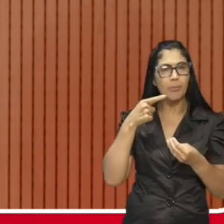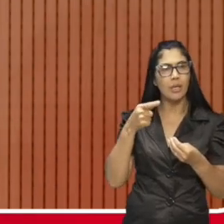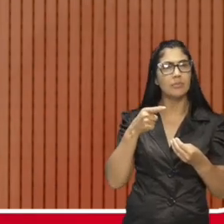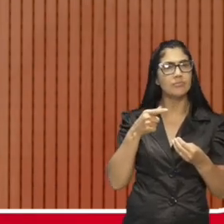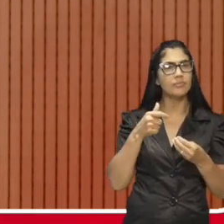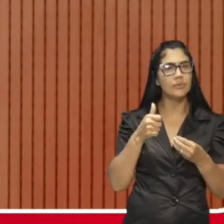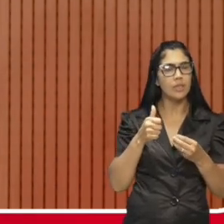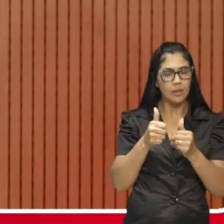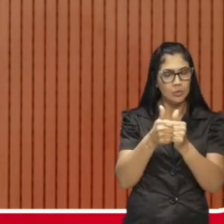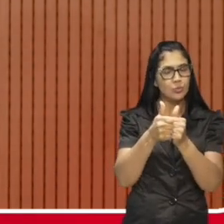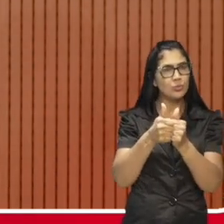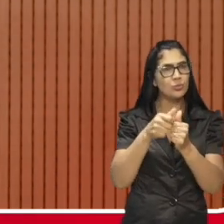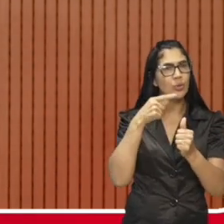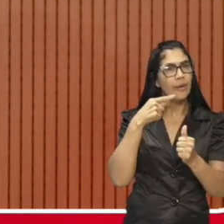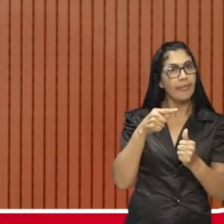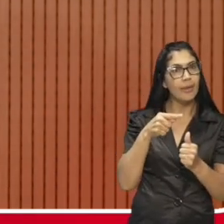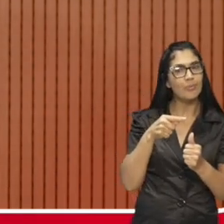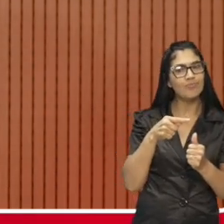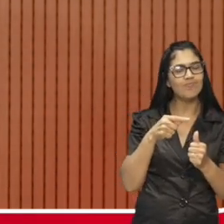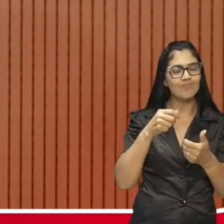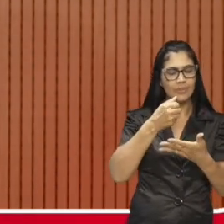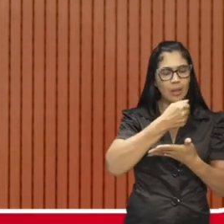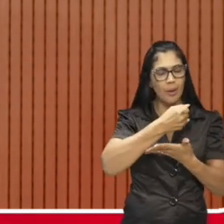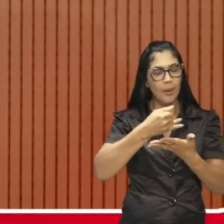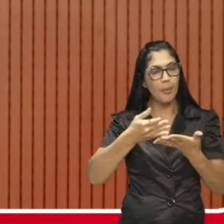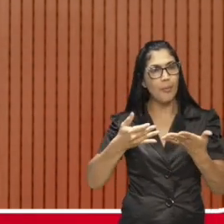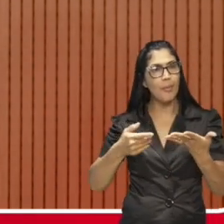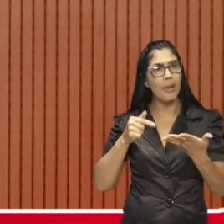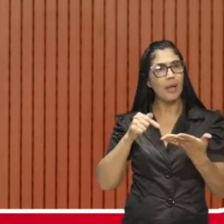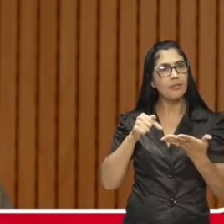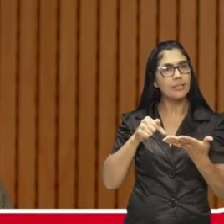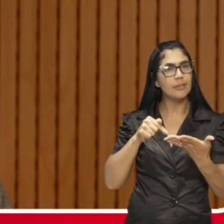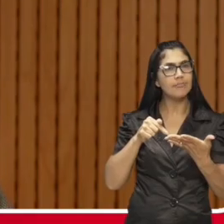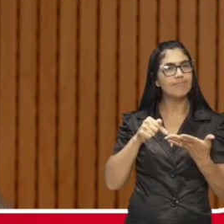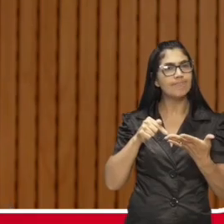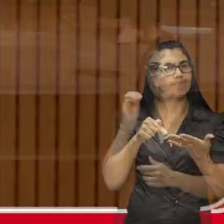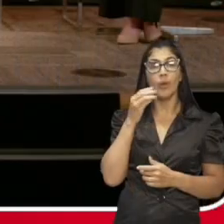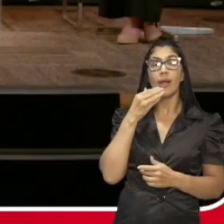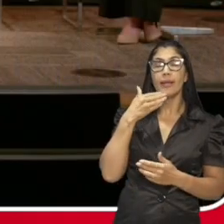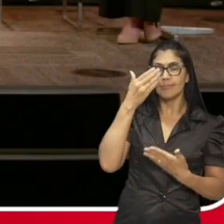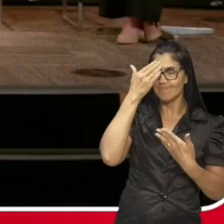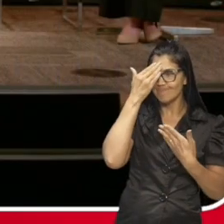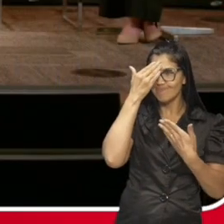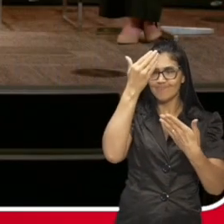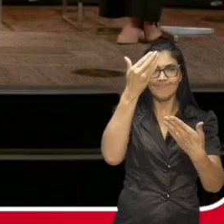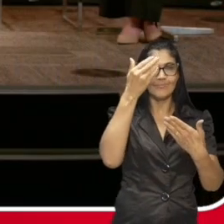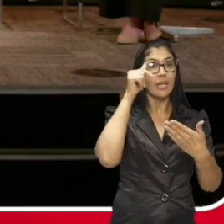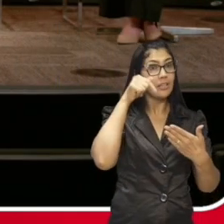Então foi uma demanda deles, que a gente pudesse aí melhorar o nosso produto.